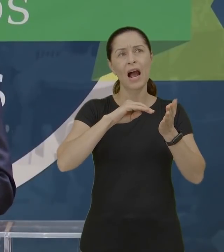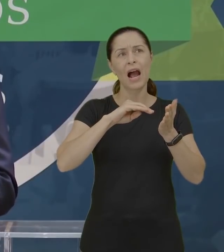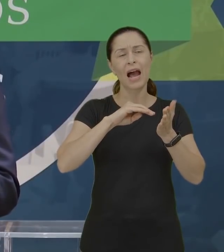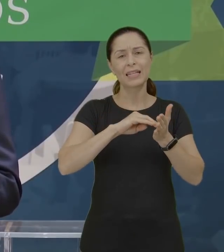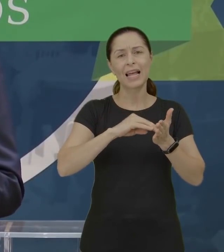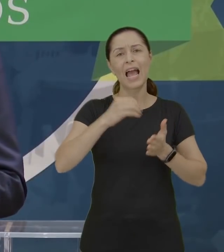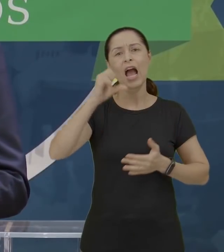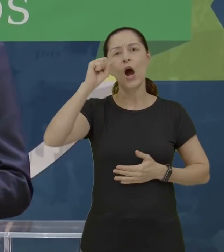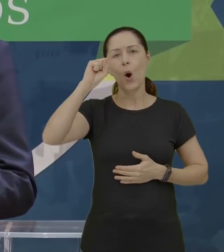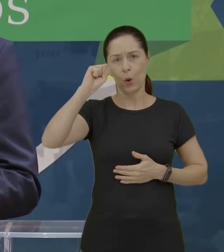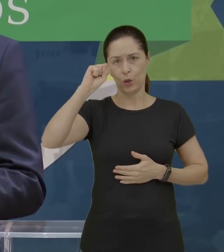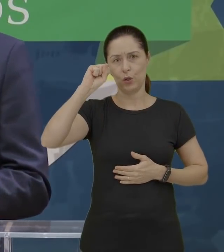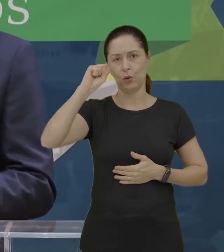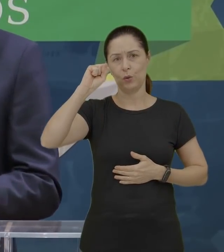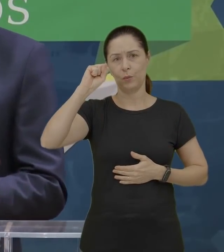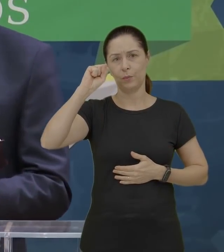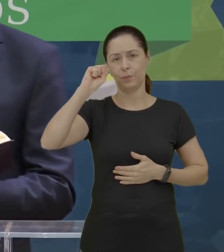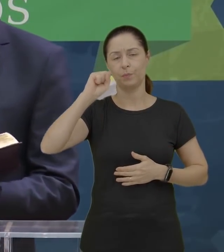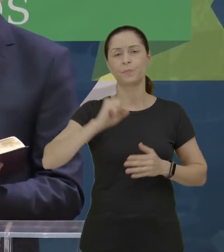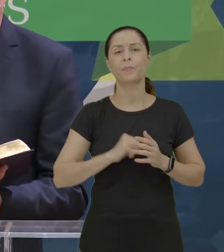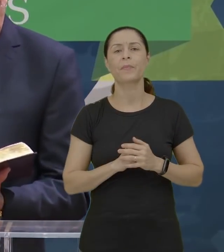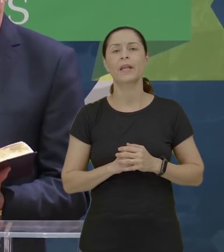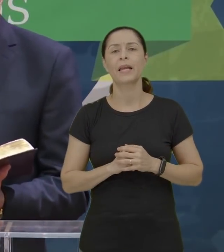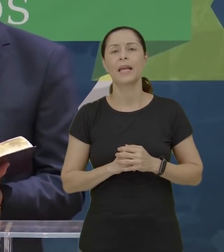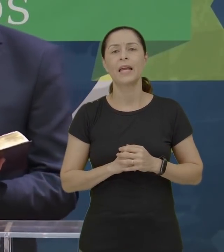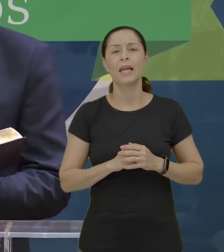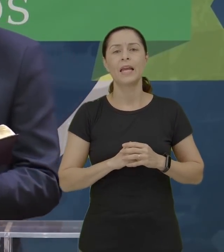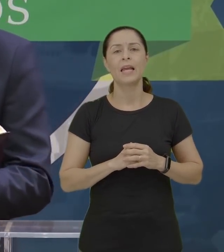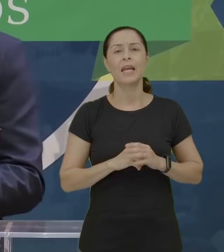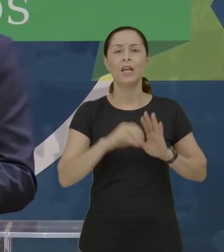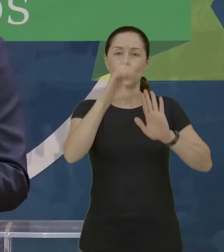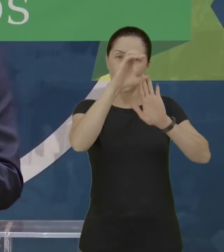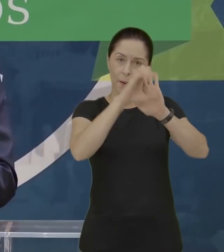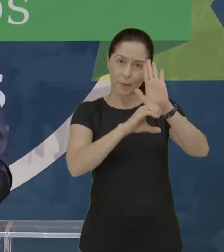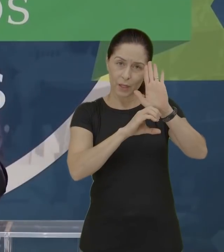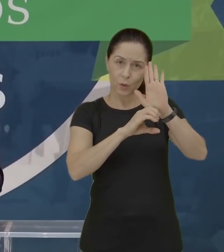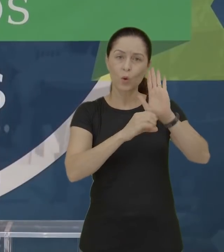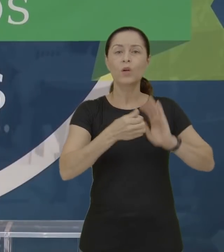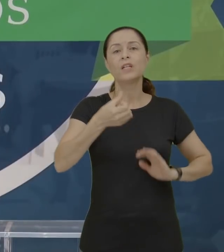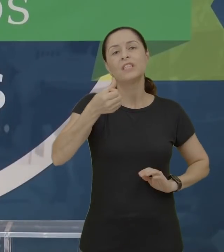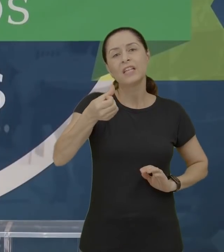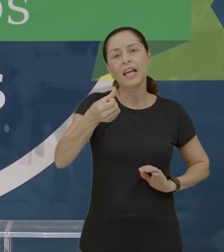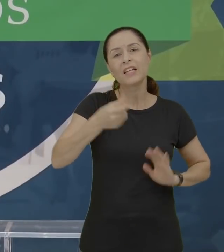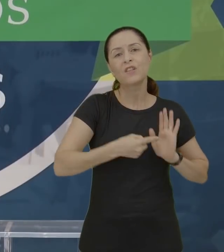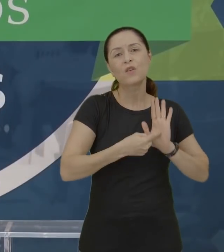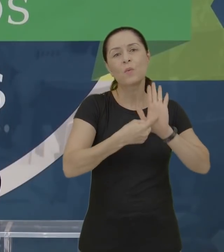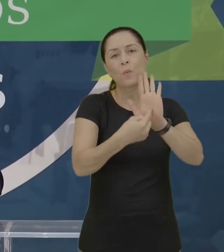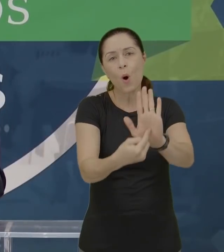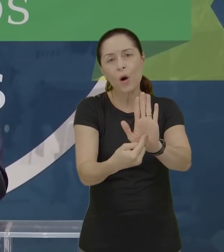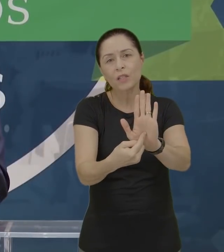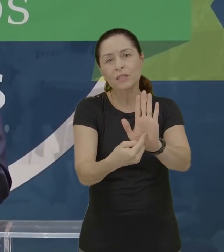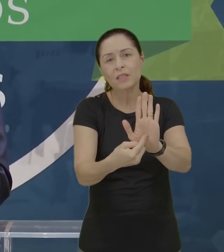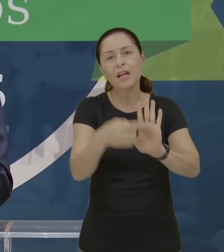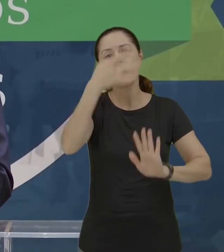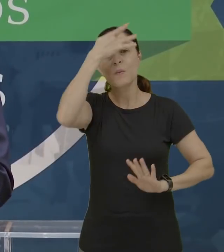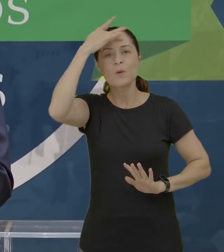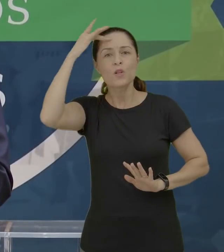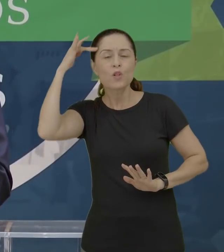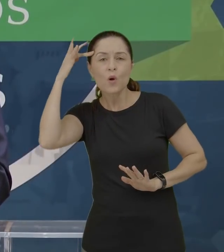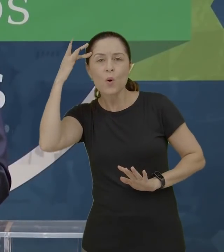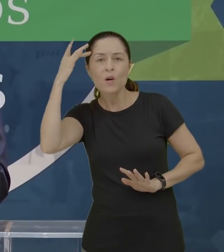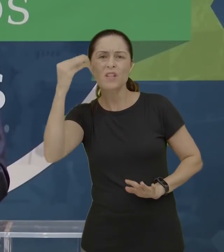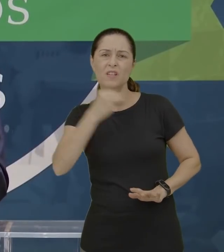da apostasia. E ele disse no capítulo 6 que aqueles que